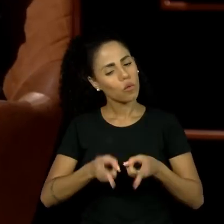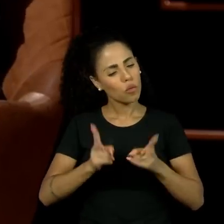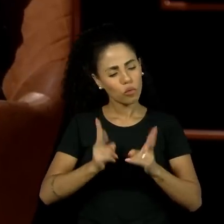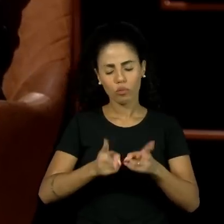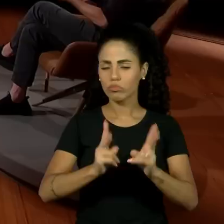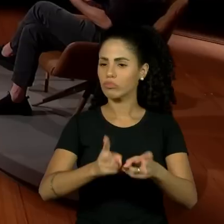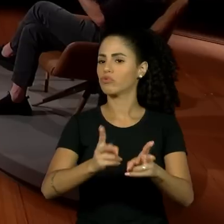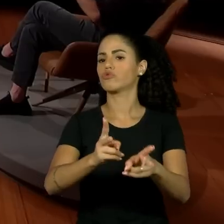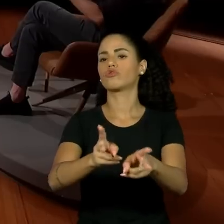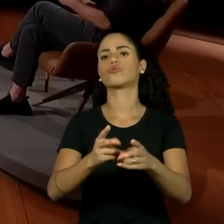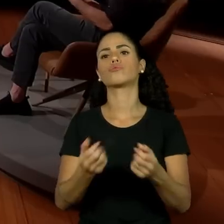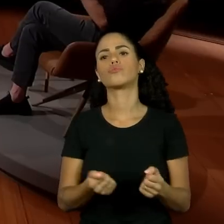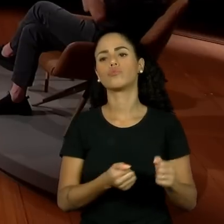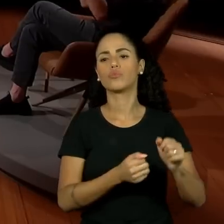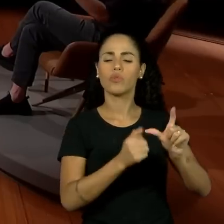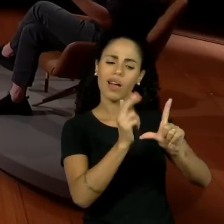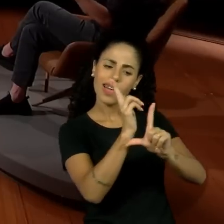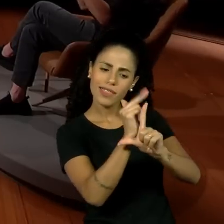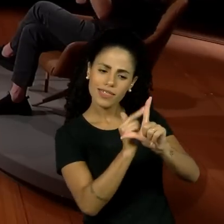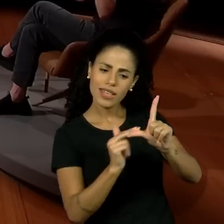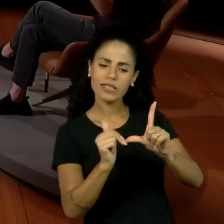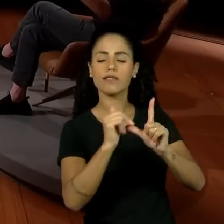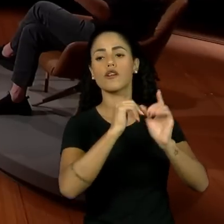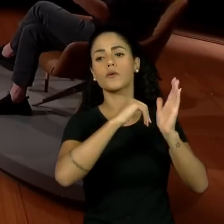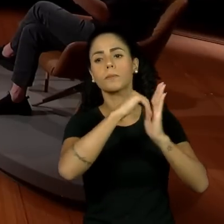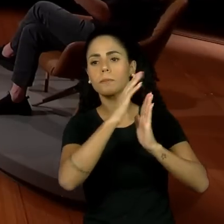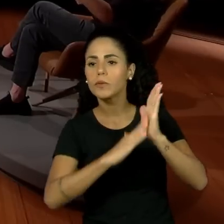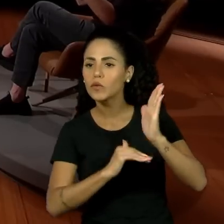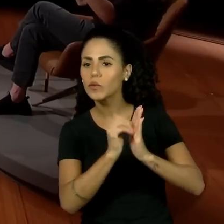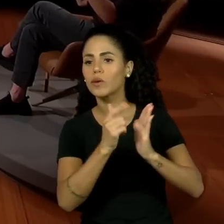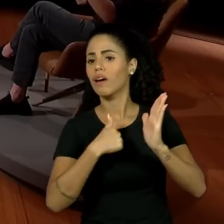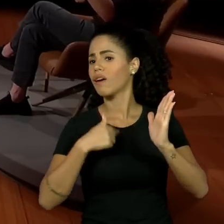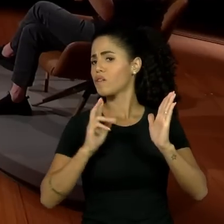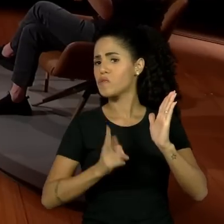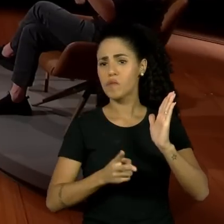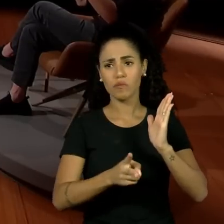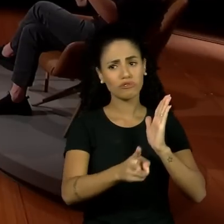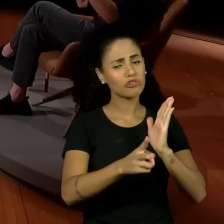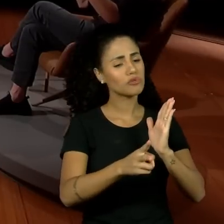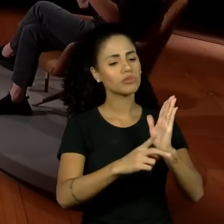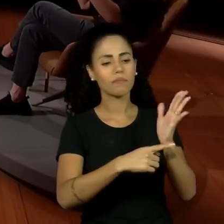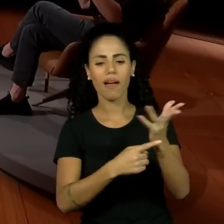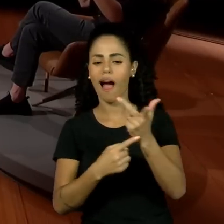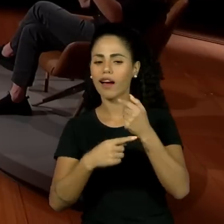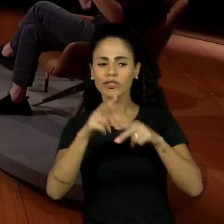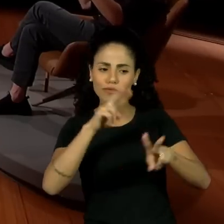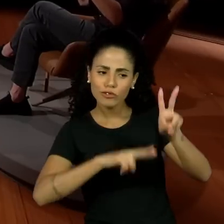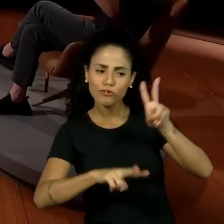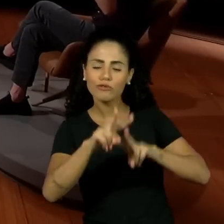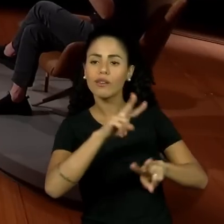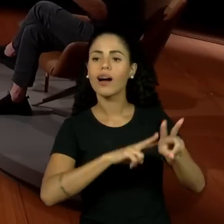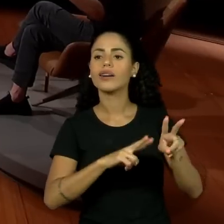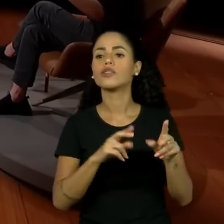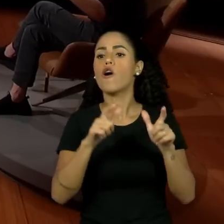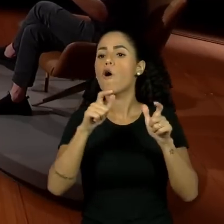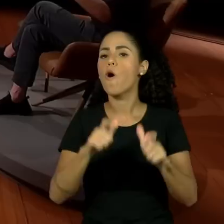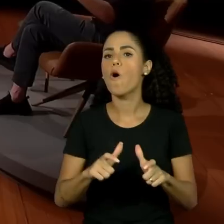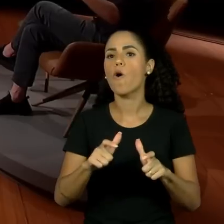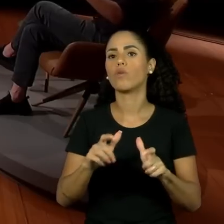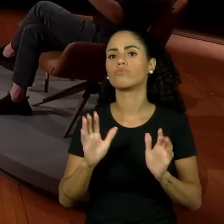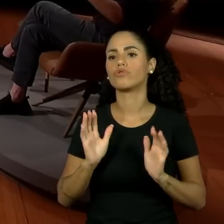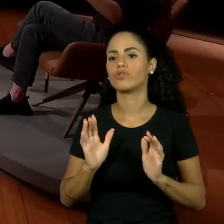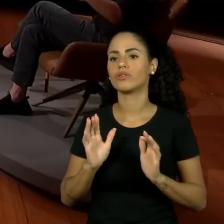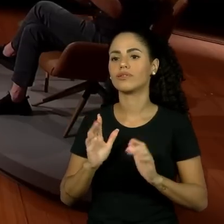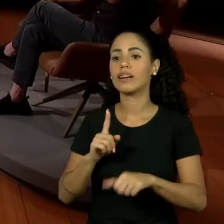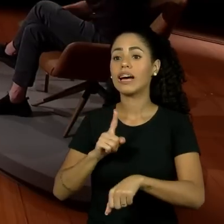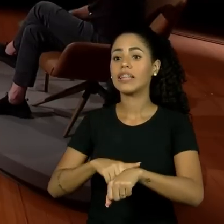fazendo desenho, pintura, ou seja, continuo fazendo artes plásticas, artes visuais. Aonde? Em cena. Em cena,